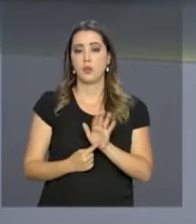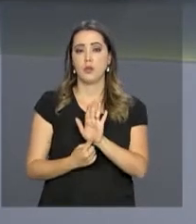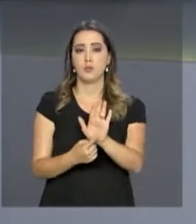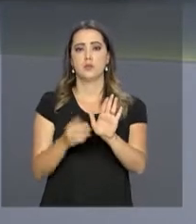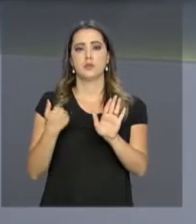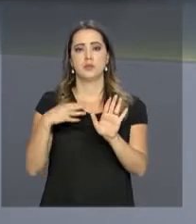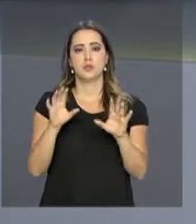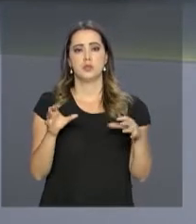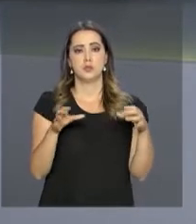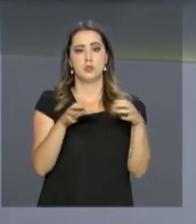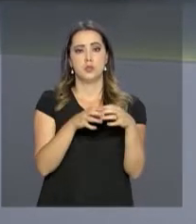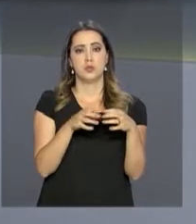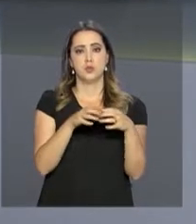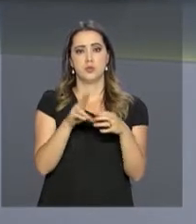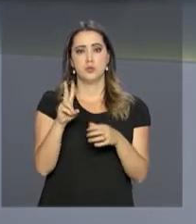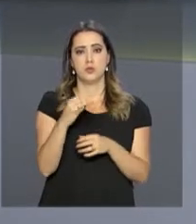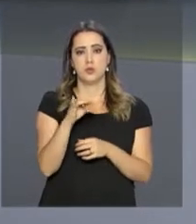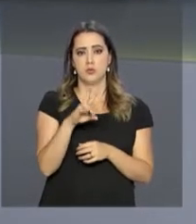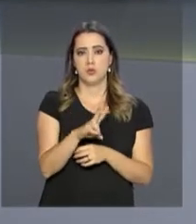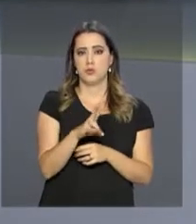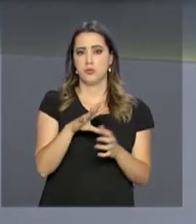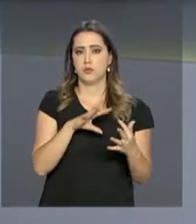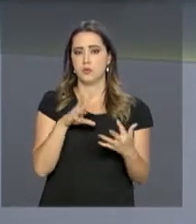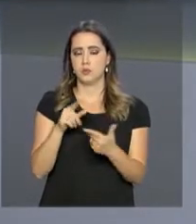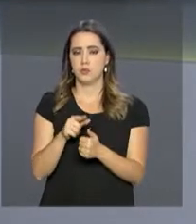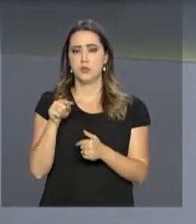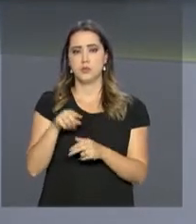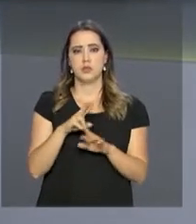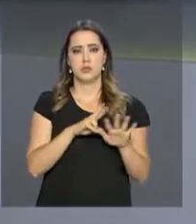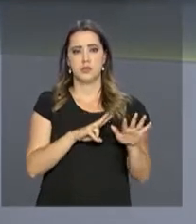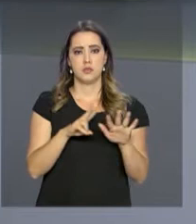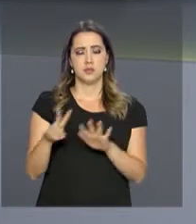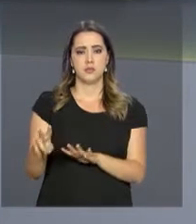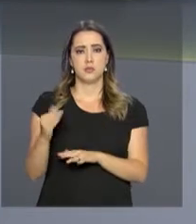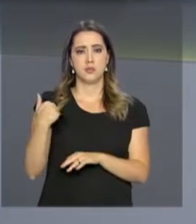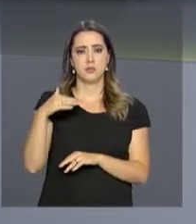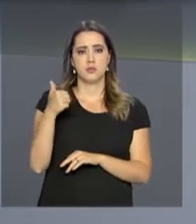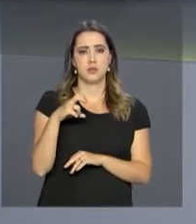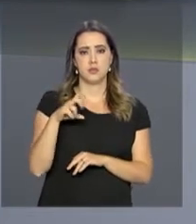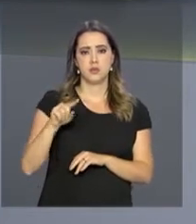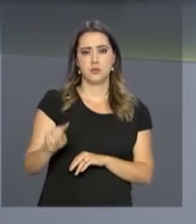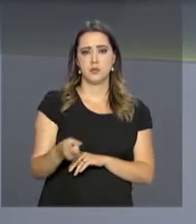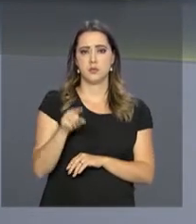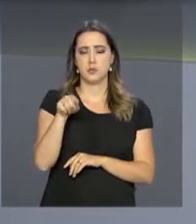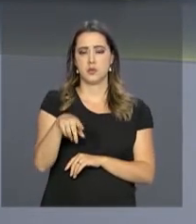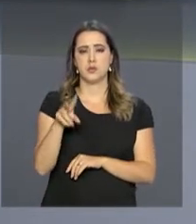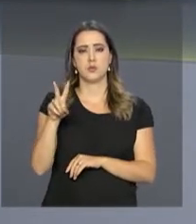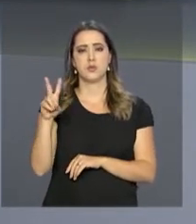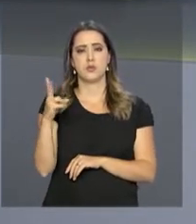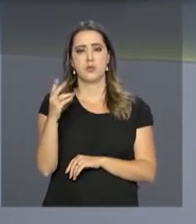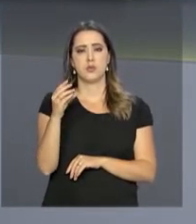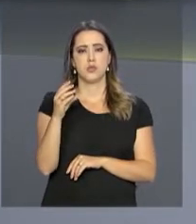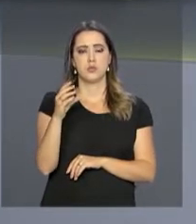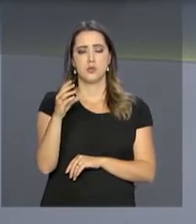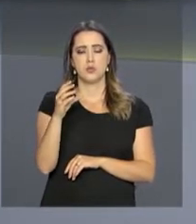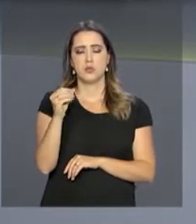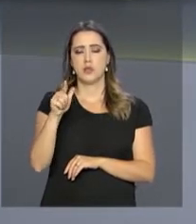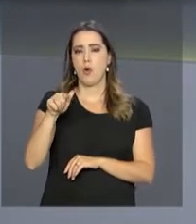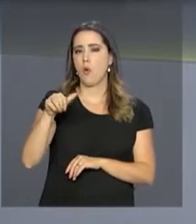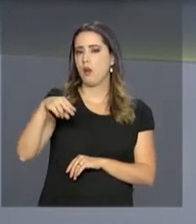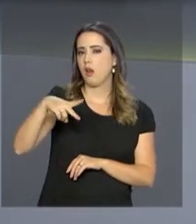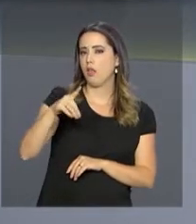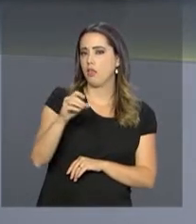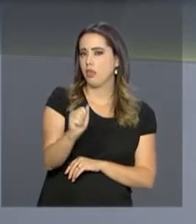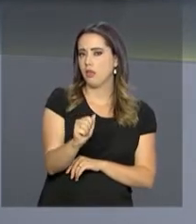maior conferência sobre hiv do mundo que reúne nesta semana mais de 15 mil pessoas em amsterdã na holanda a